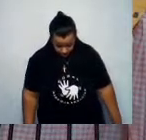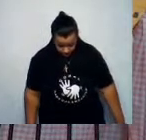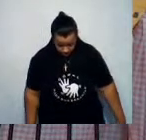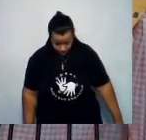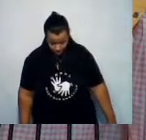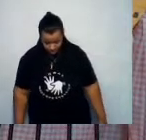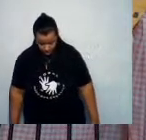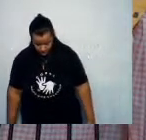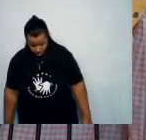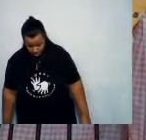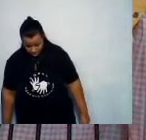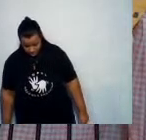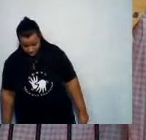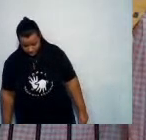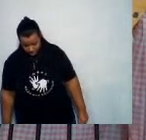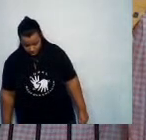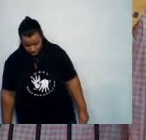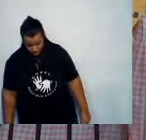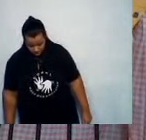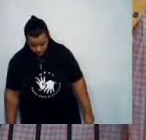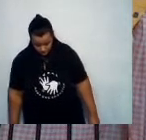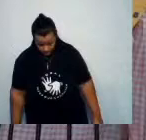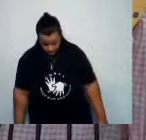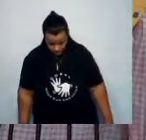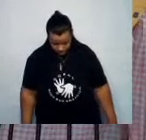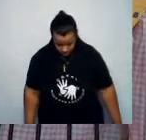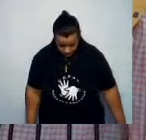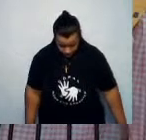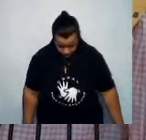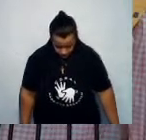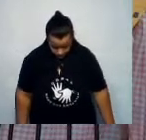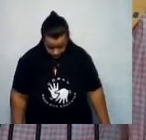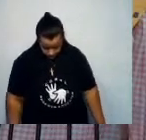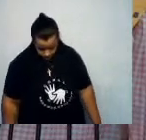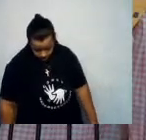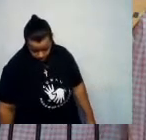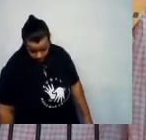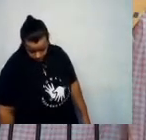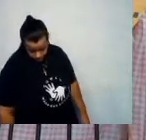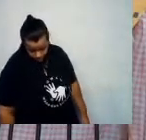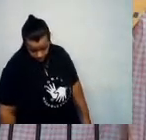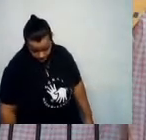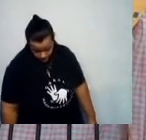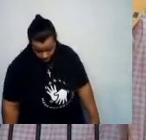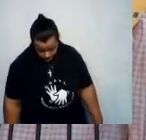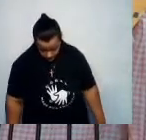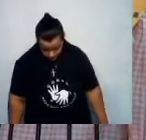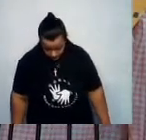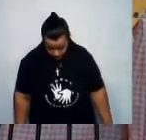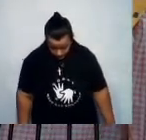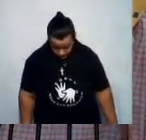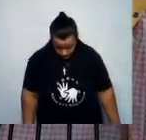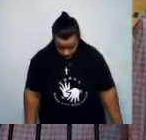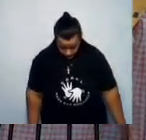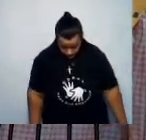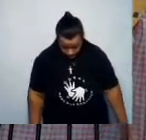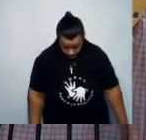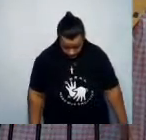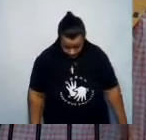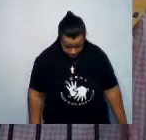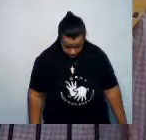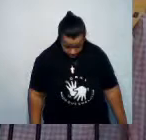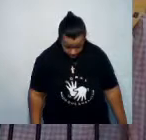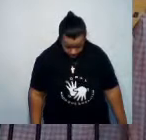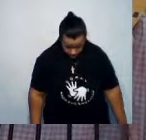acontecer, mas o importante é que envolvendo você, público, né, você, piracaiense, toda a nossa região que sempre prestigia a nossa festa.